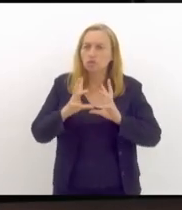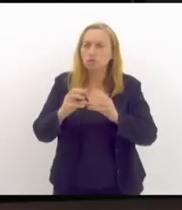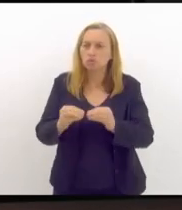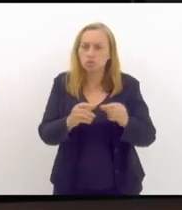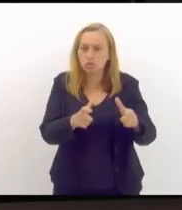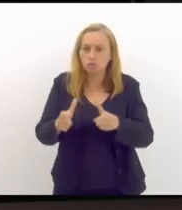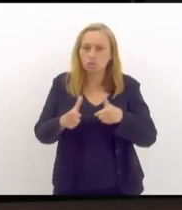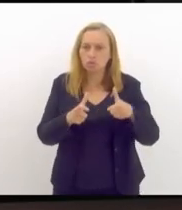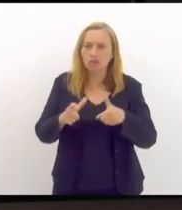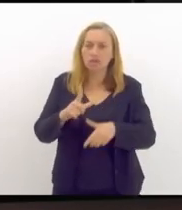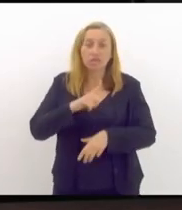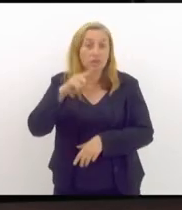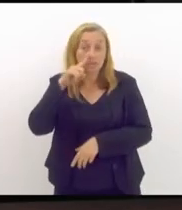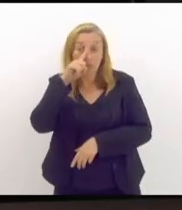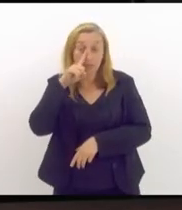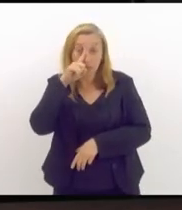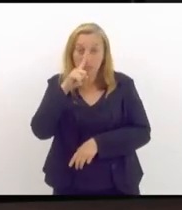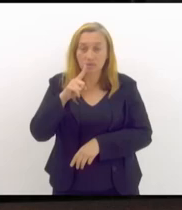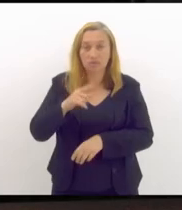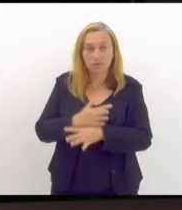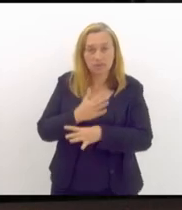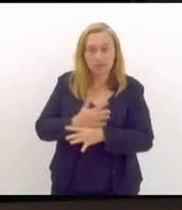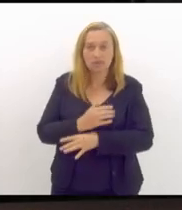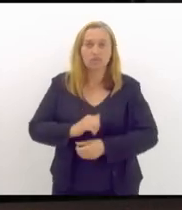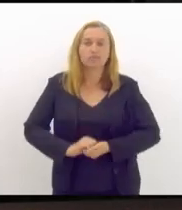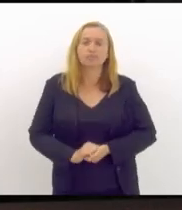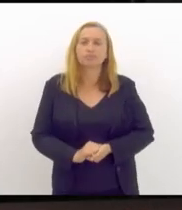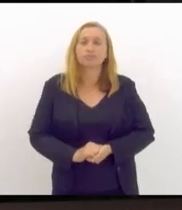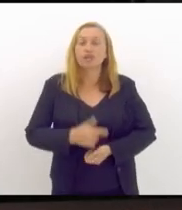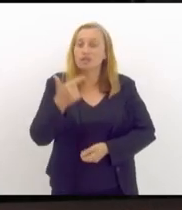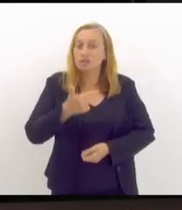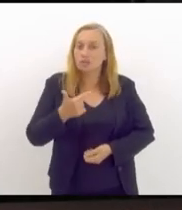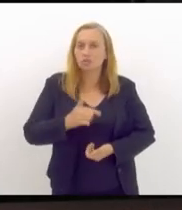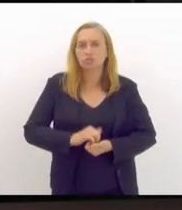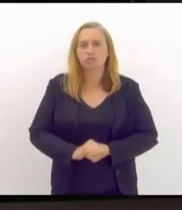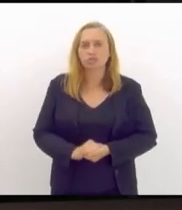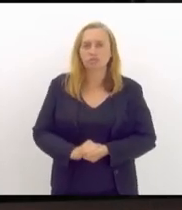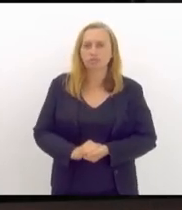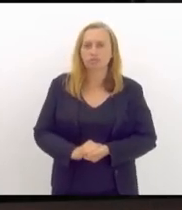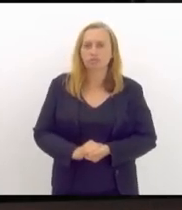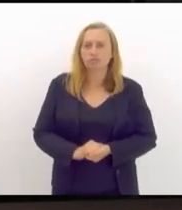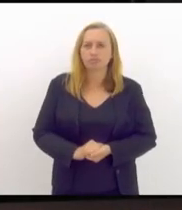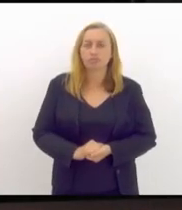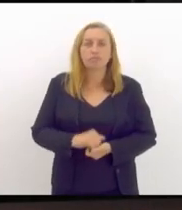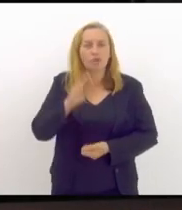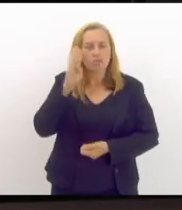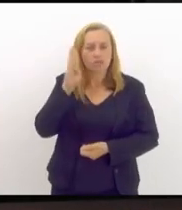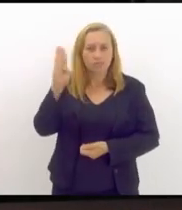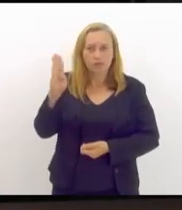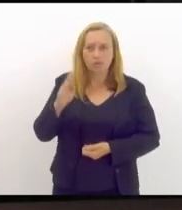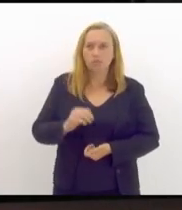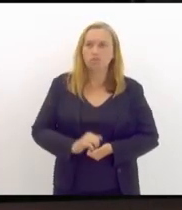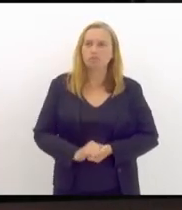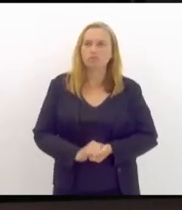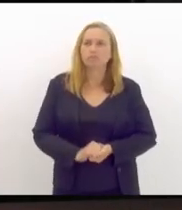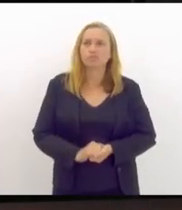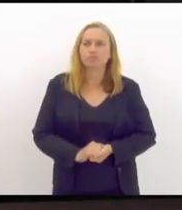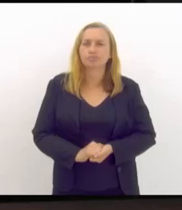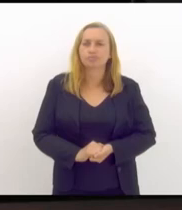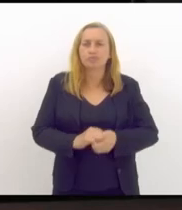que têm risco na cidade segundo é fundamental ampliar